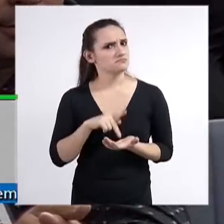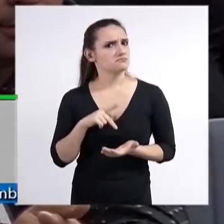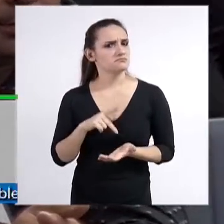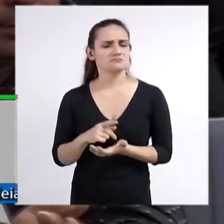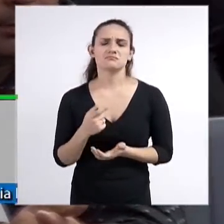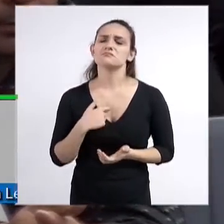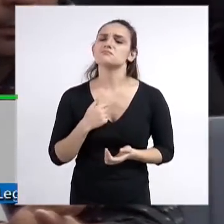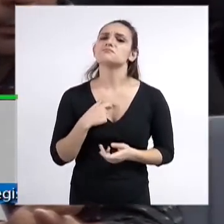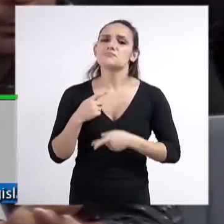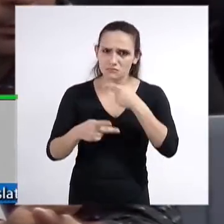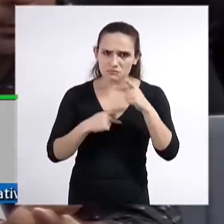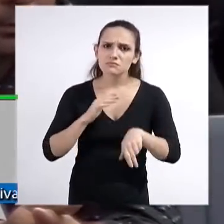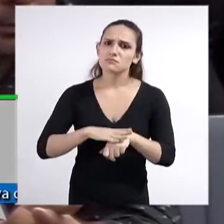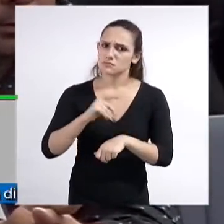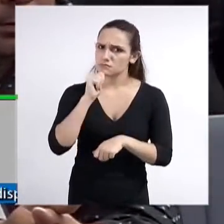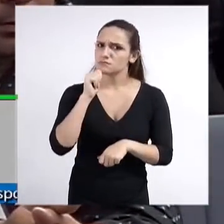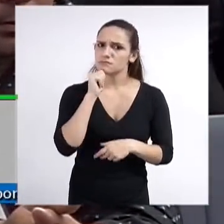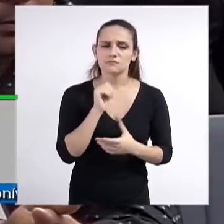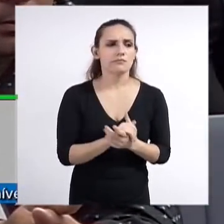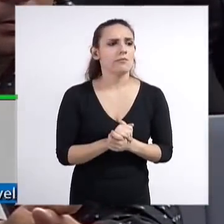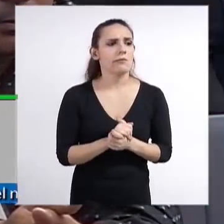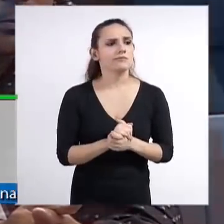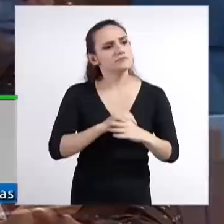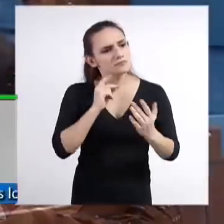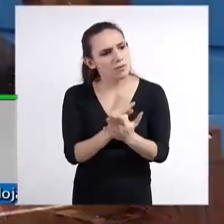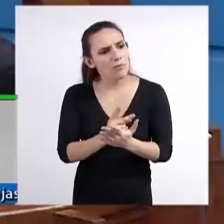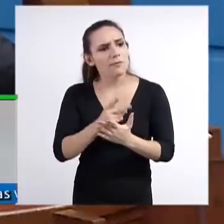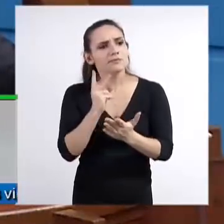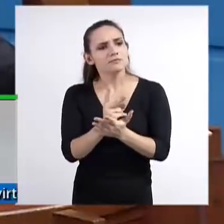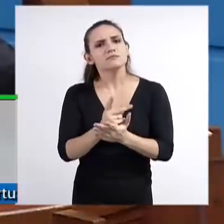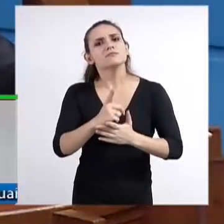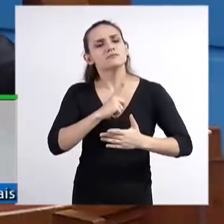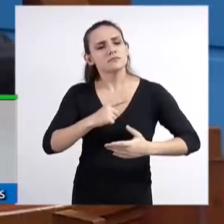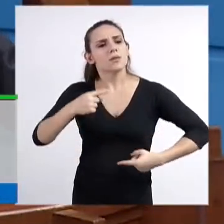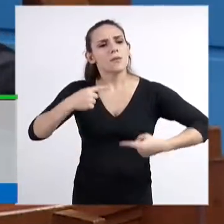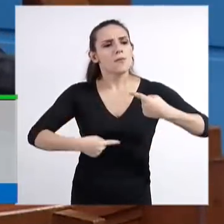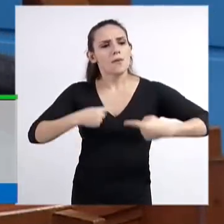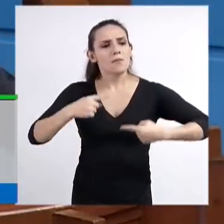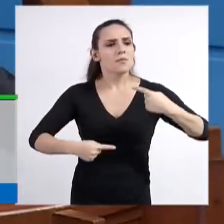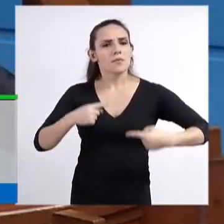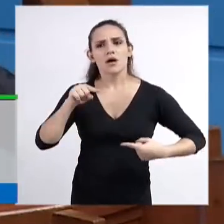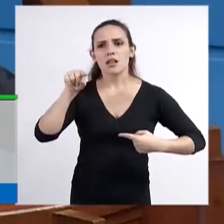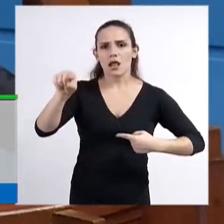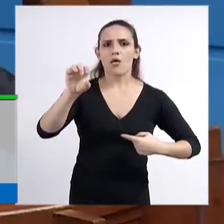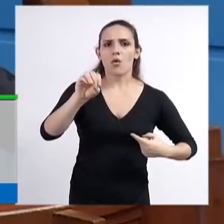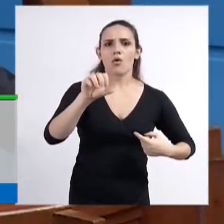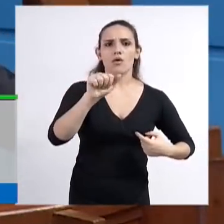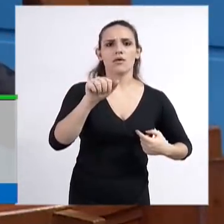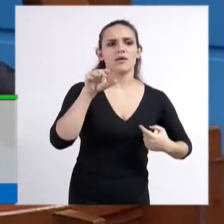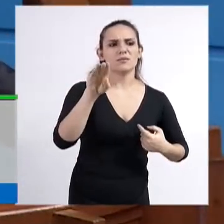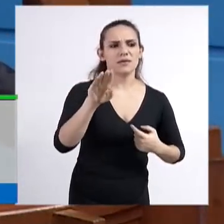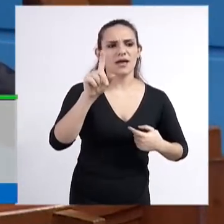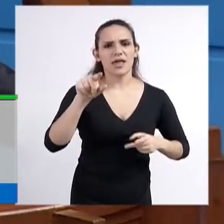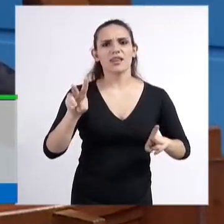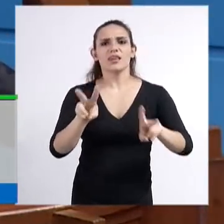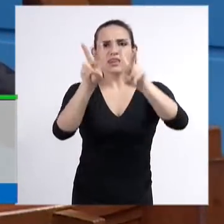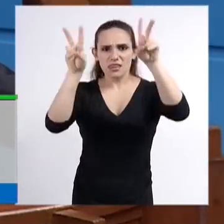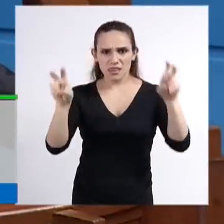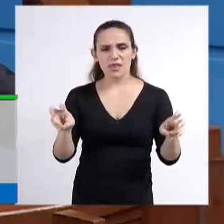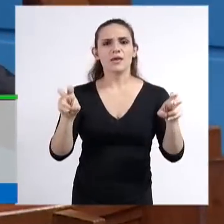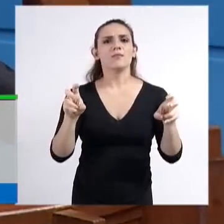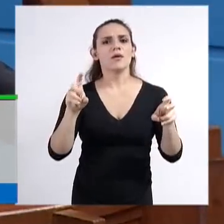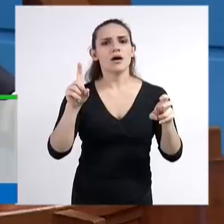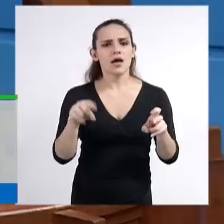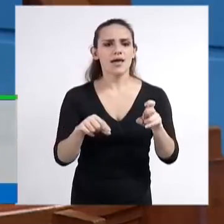E digo mais, todas as vezes que for no debate na OAB Seccional Mato Grosso do Sul, que o assunto se